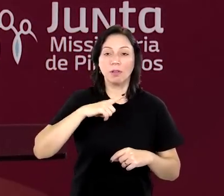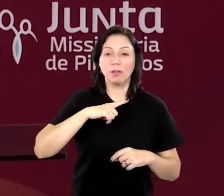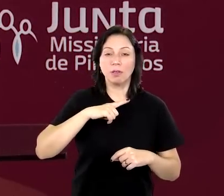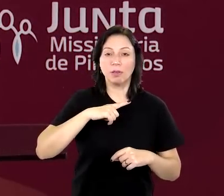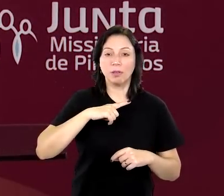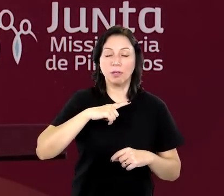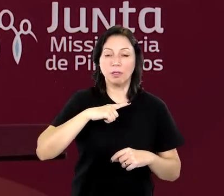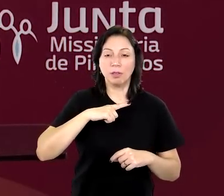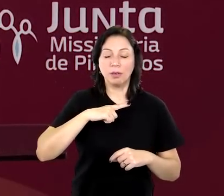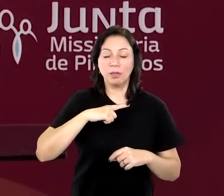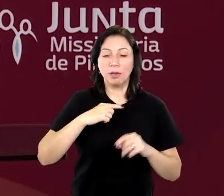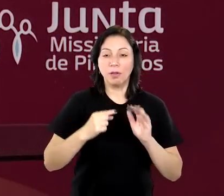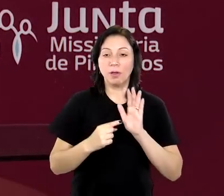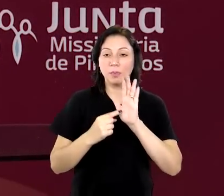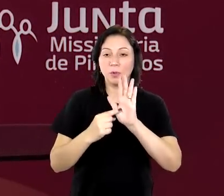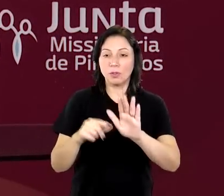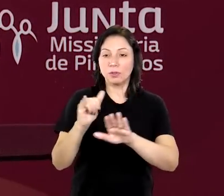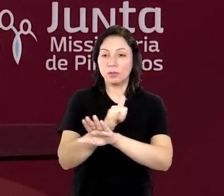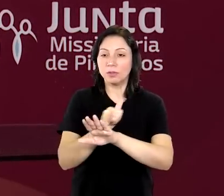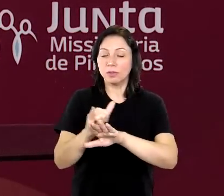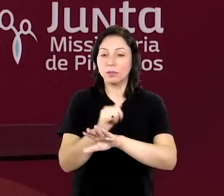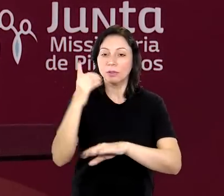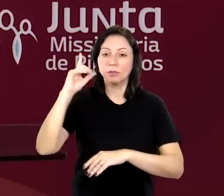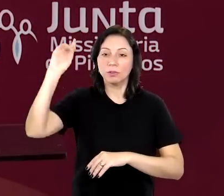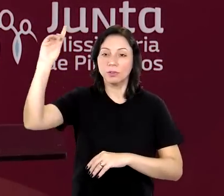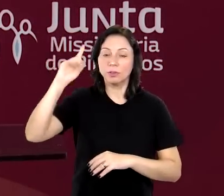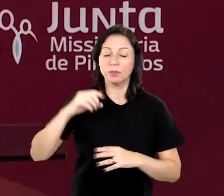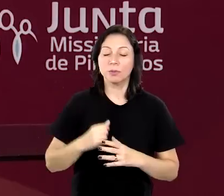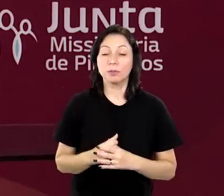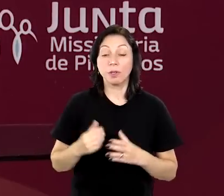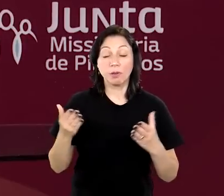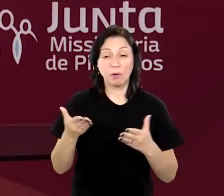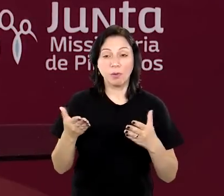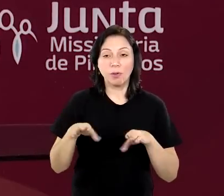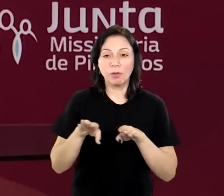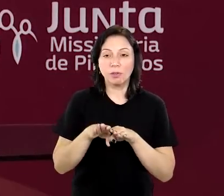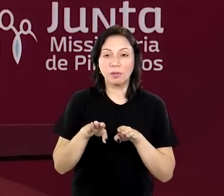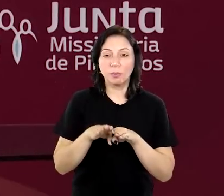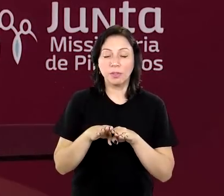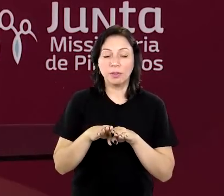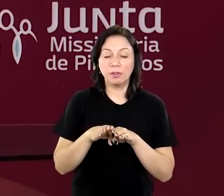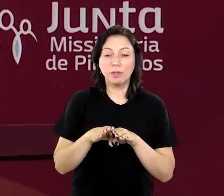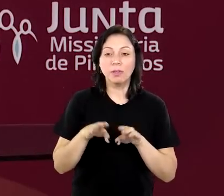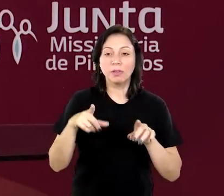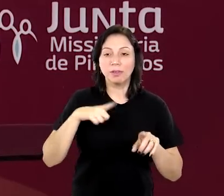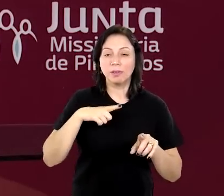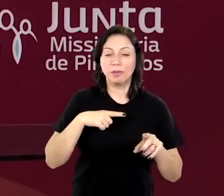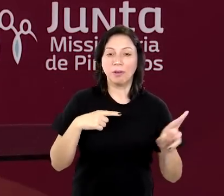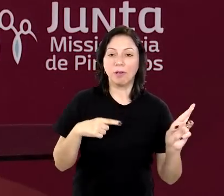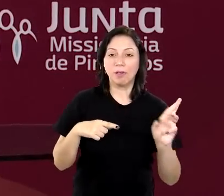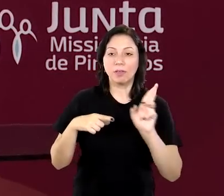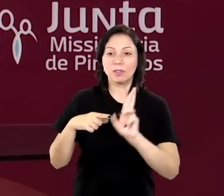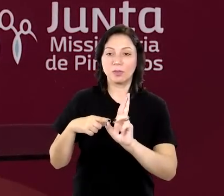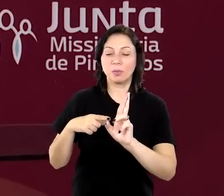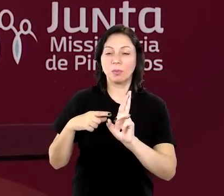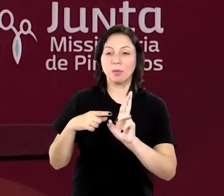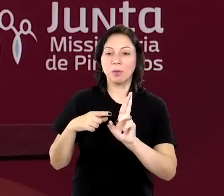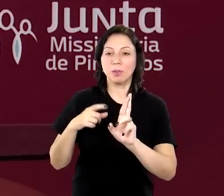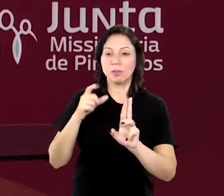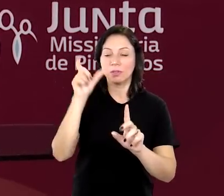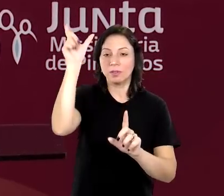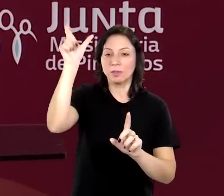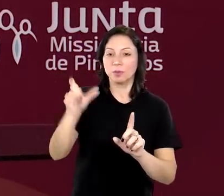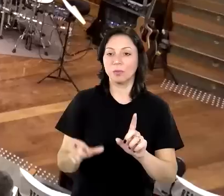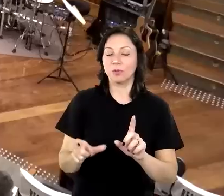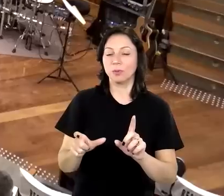revelação dos recursos de Deus, mas agora nós temos a resposta do homem. Versículo 38, o que,